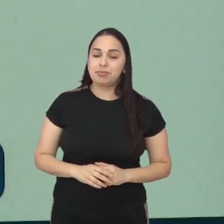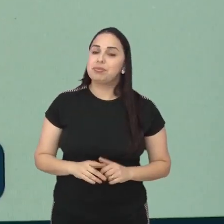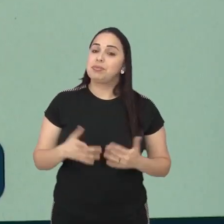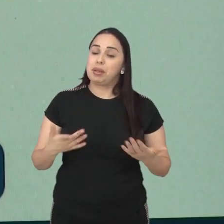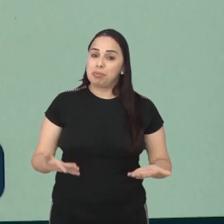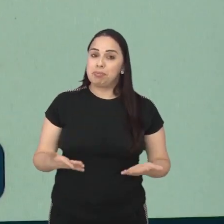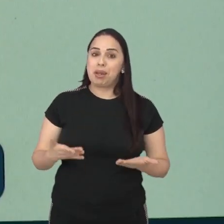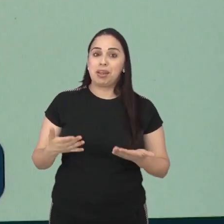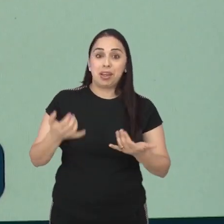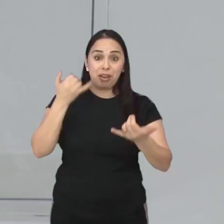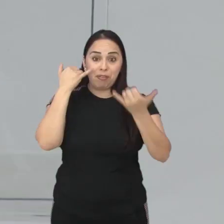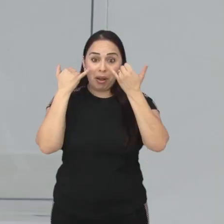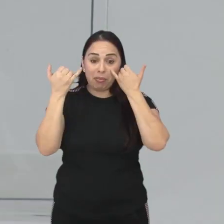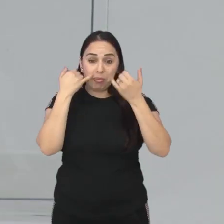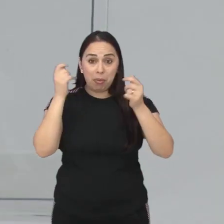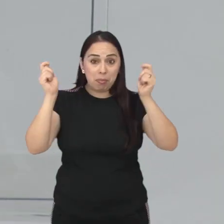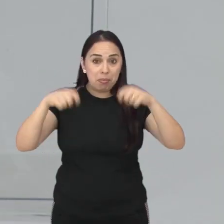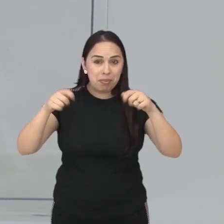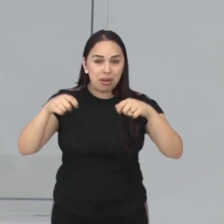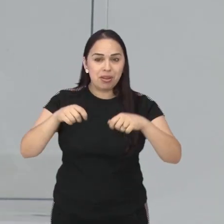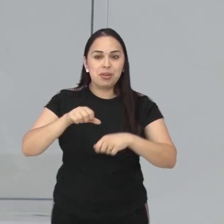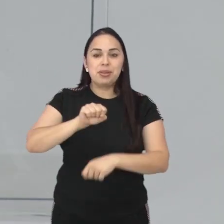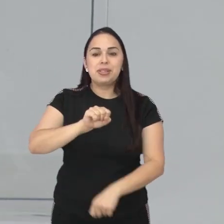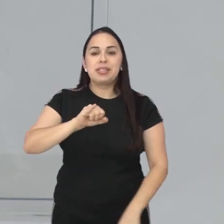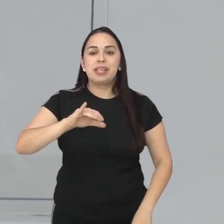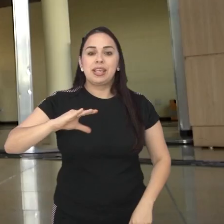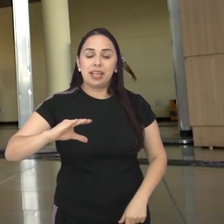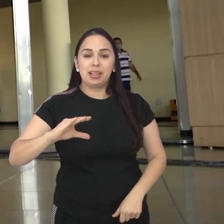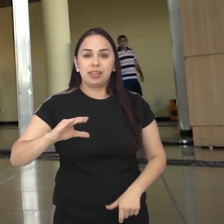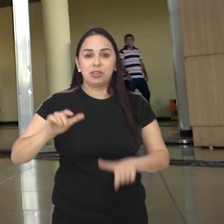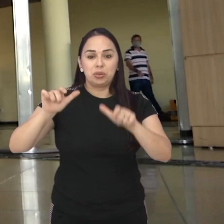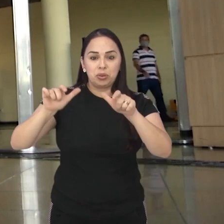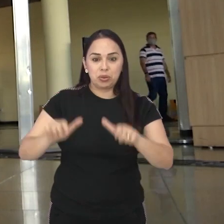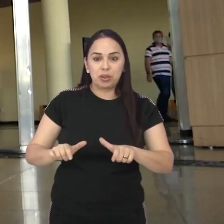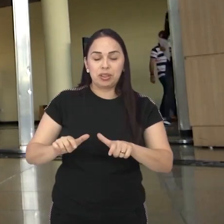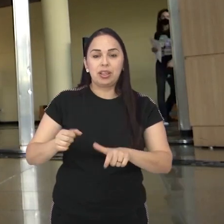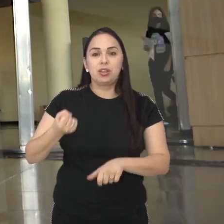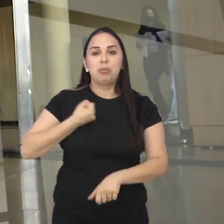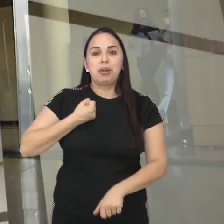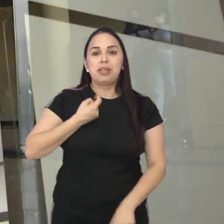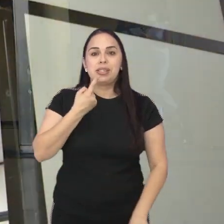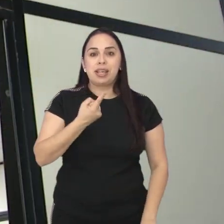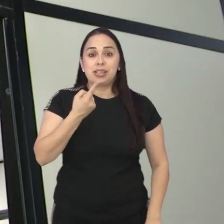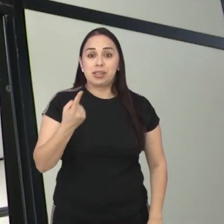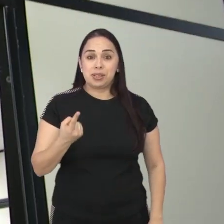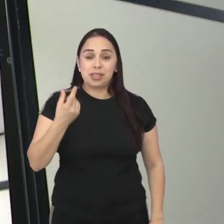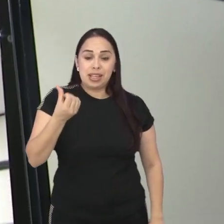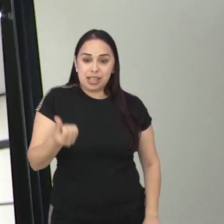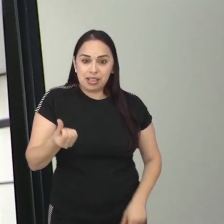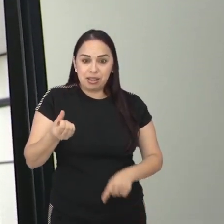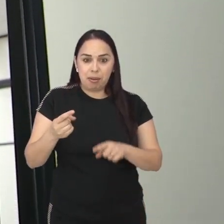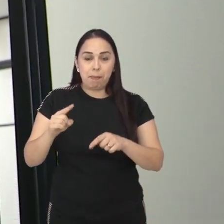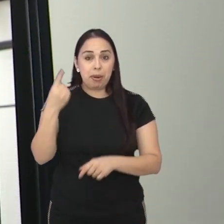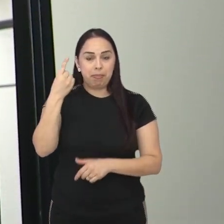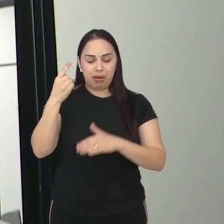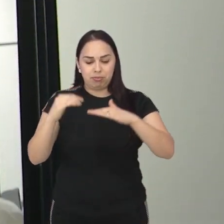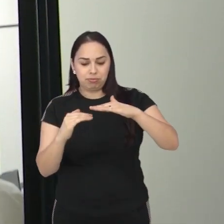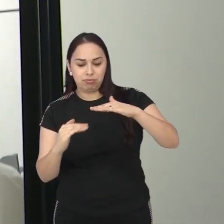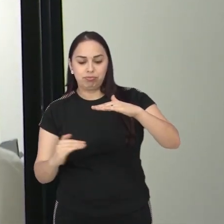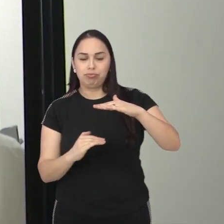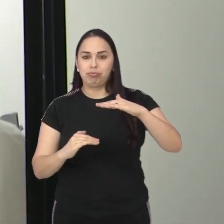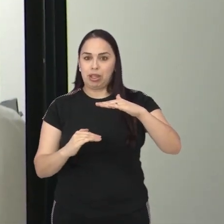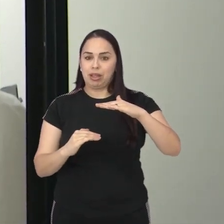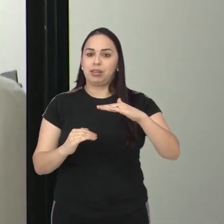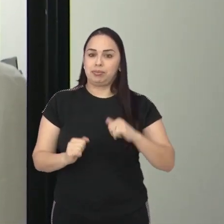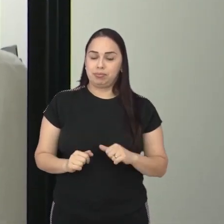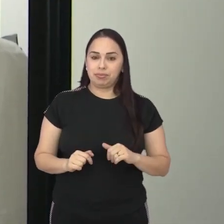em acesso à informação, mais uma possibilidade é o SIC, localizado na sala 116, no primeiro andar da